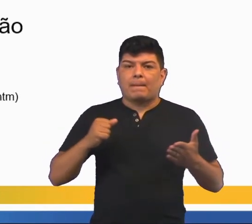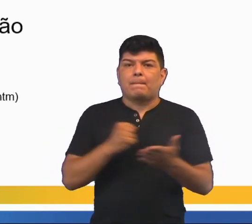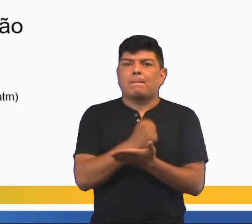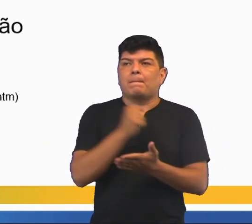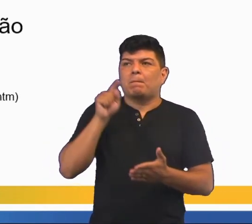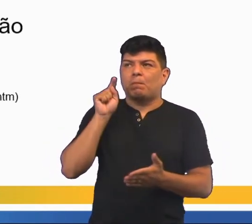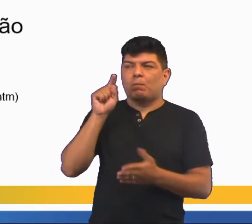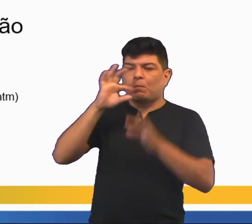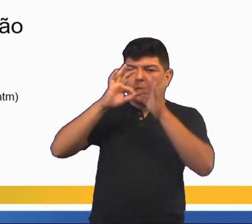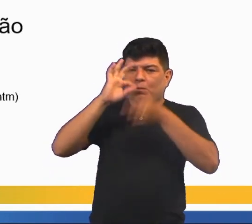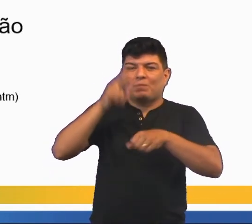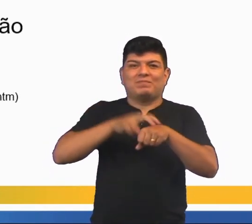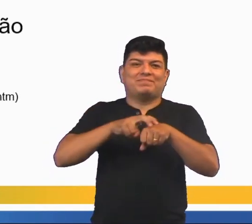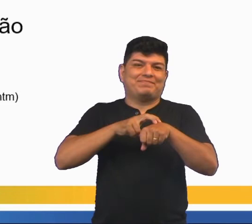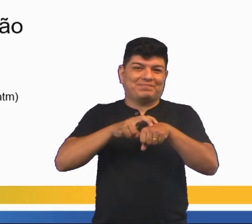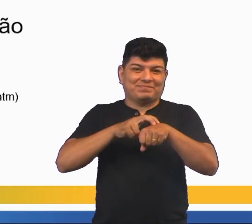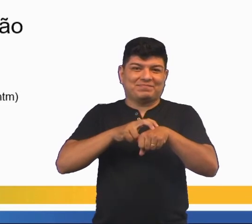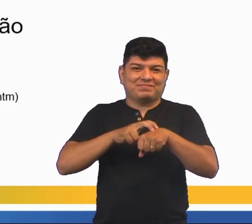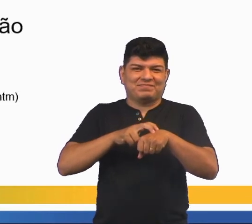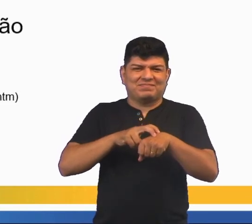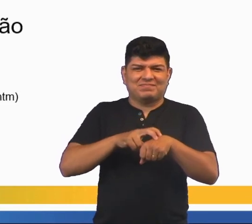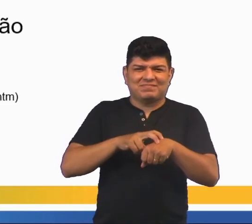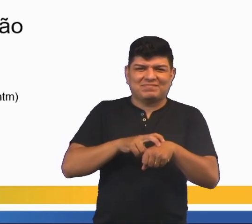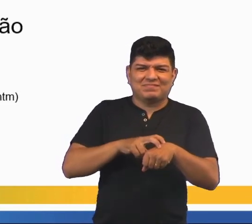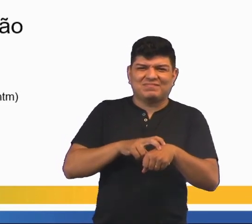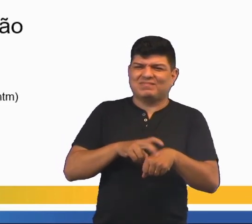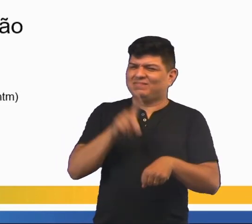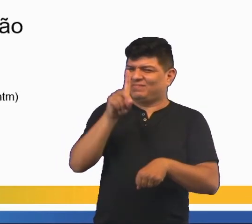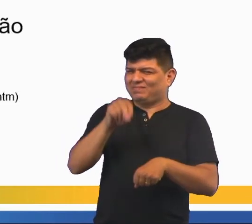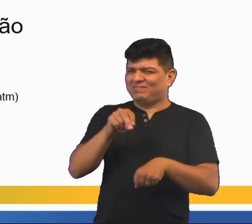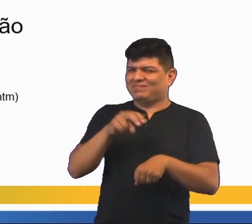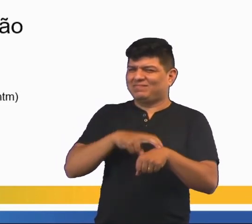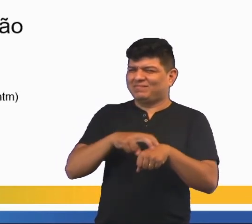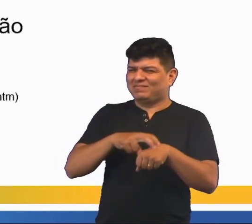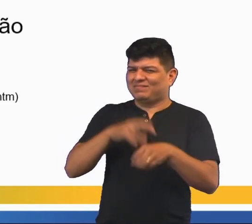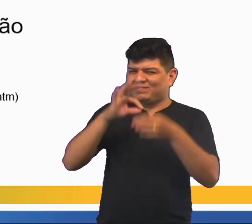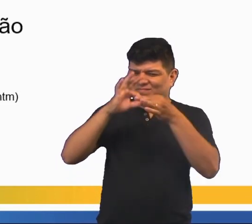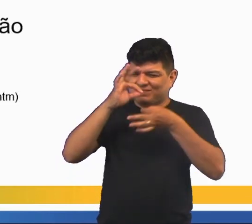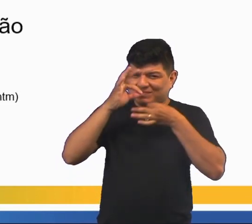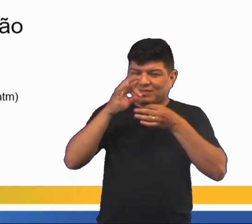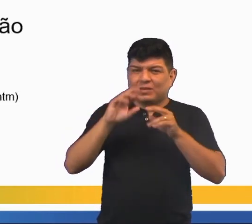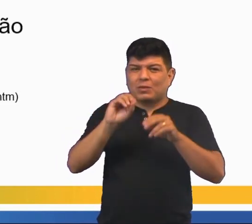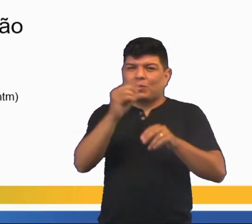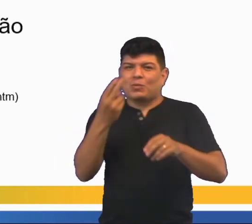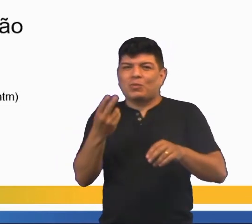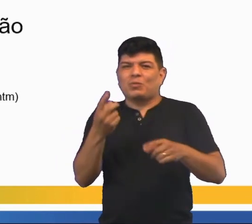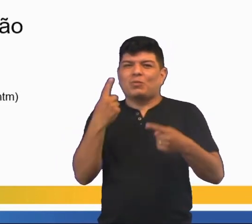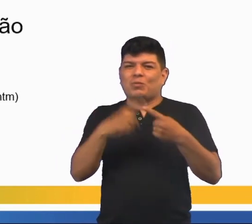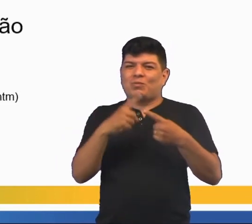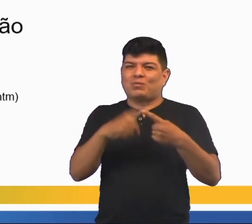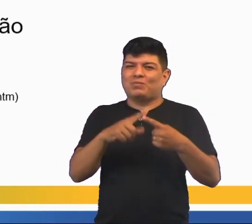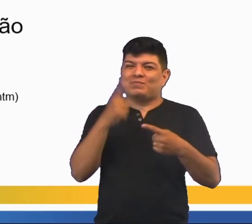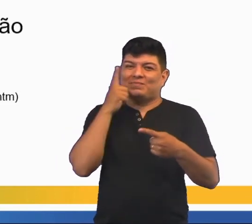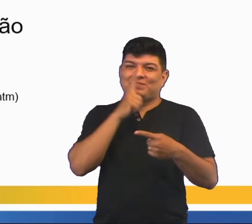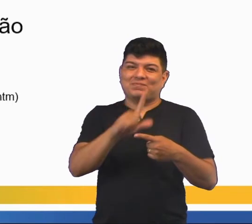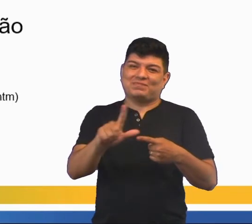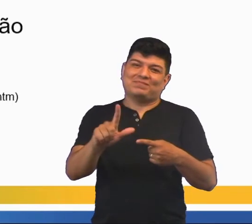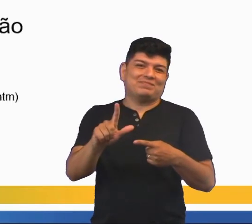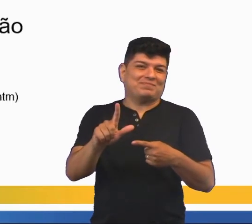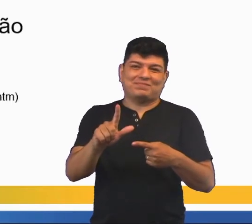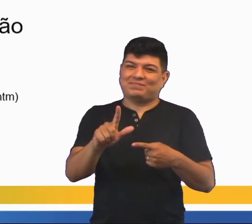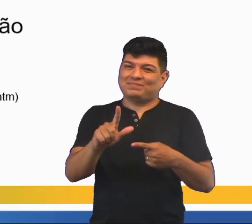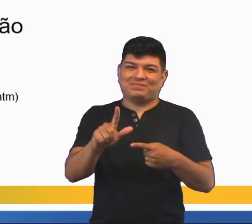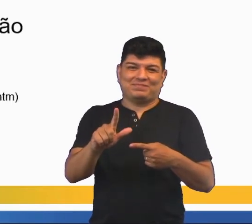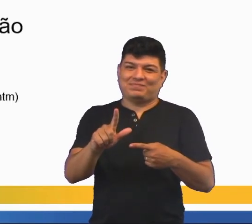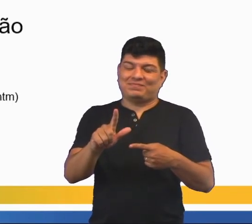uvas estão verdes. Será que as uvas estavam verdes mesmo? Ou é porque ela não conseguiu e aí ela